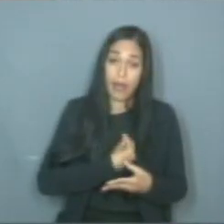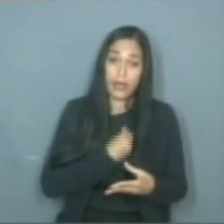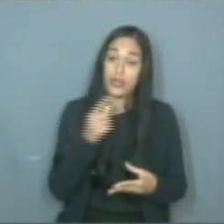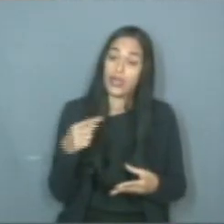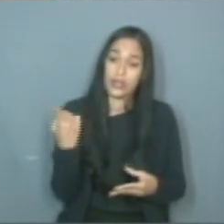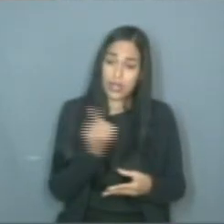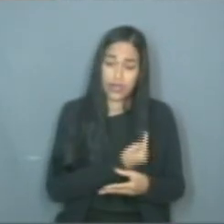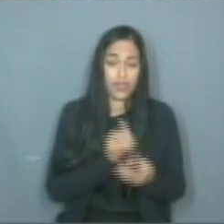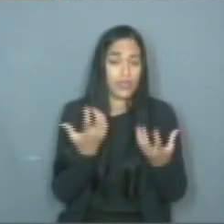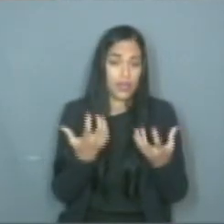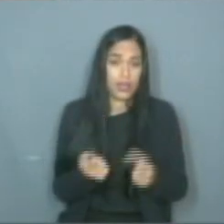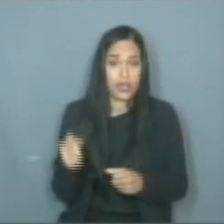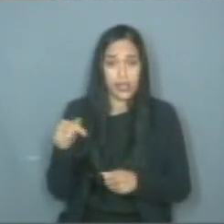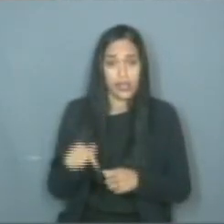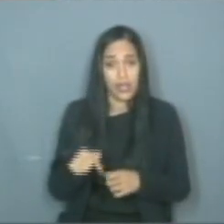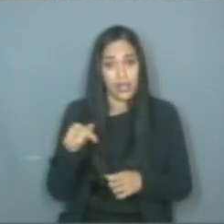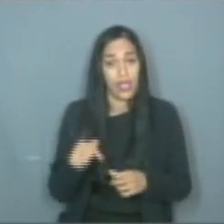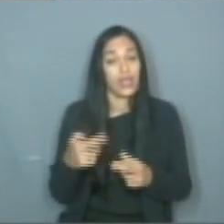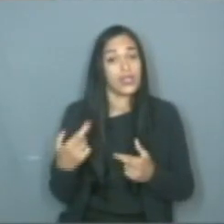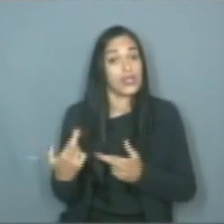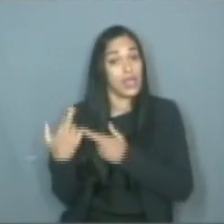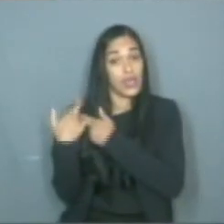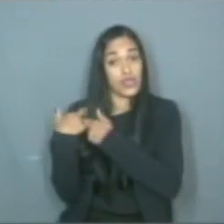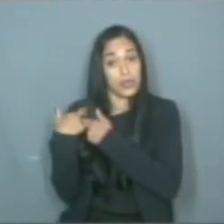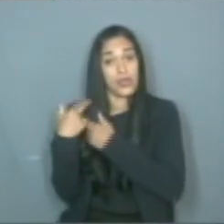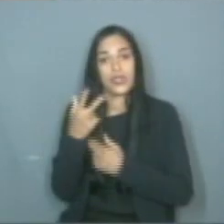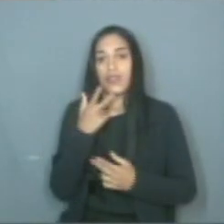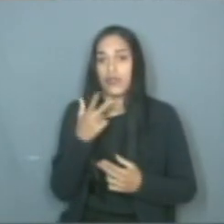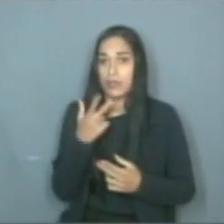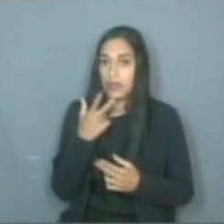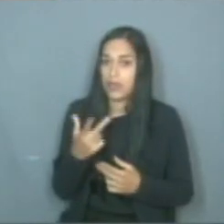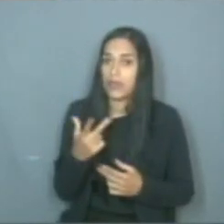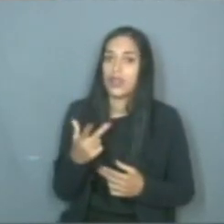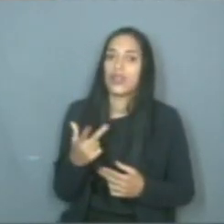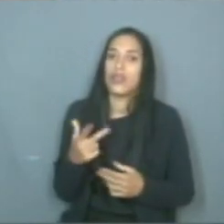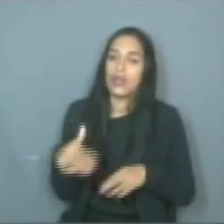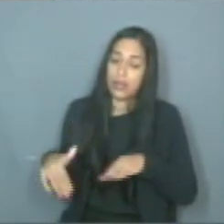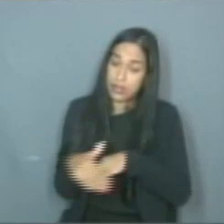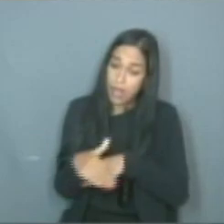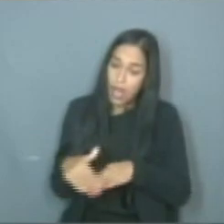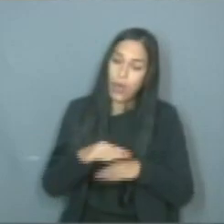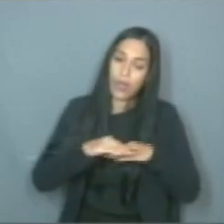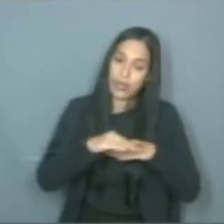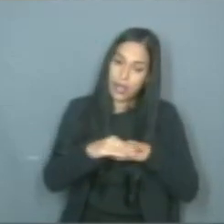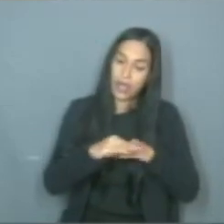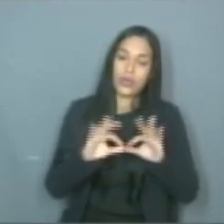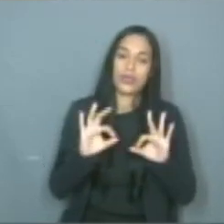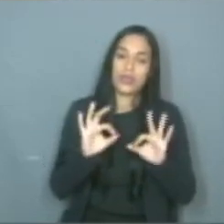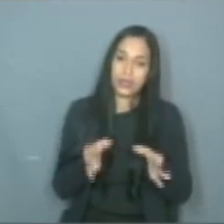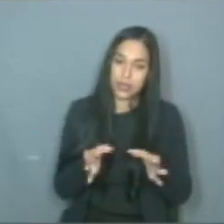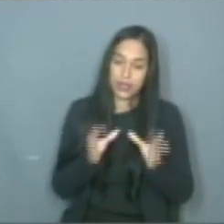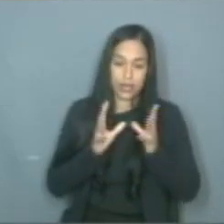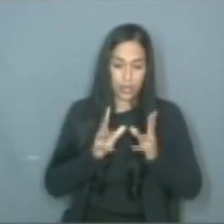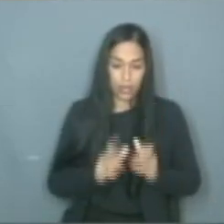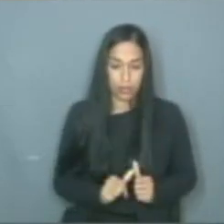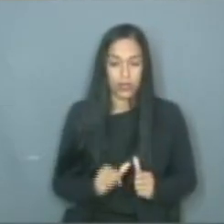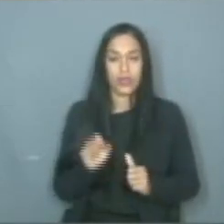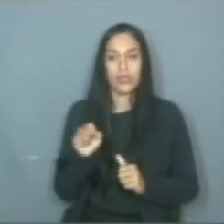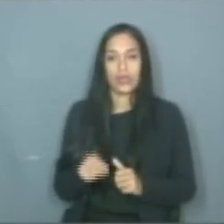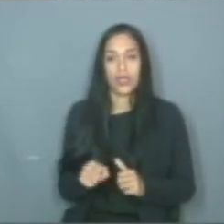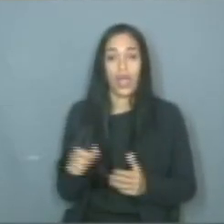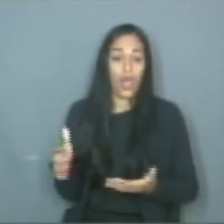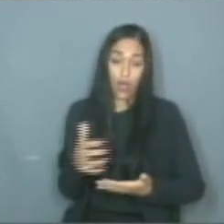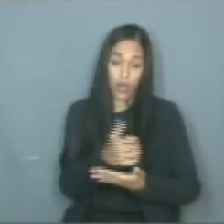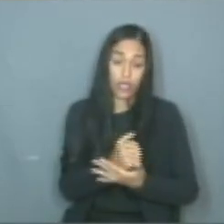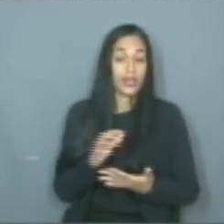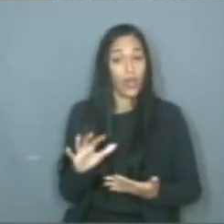que admitir aqui nessa tribuna. Ser responsável para dizer que a rua está calçada, está saneada, a coleta de lixo